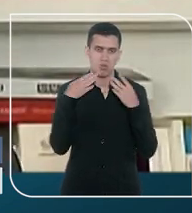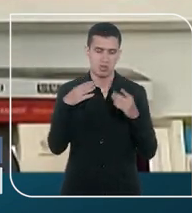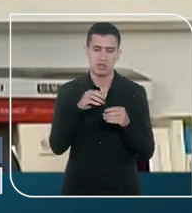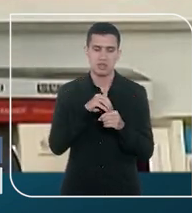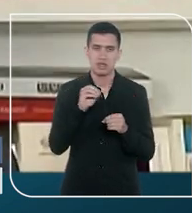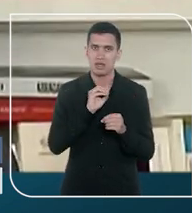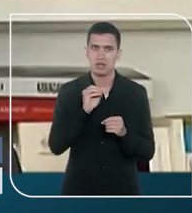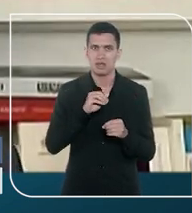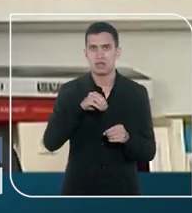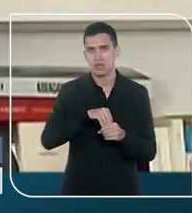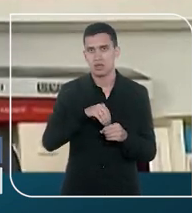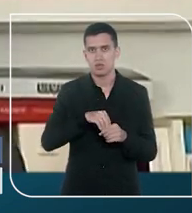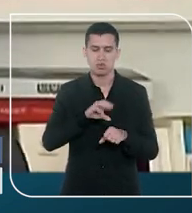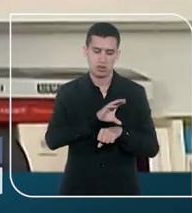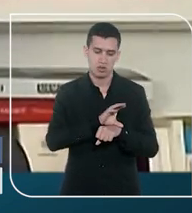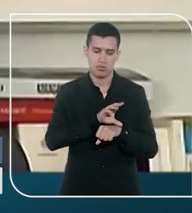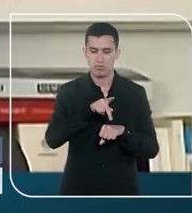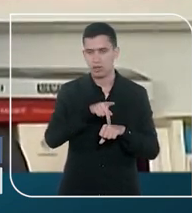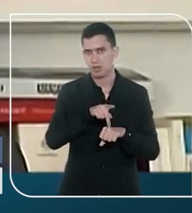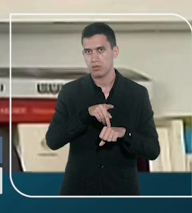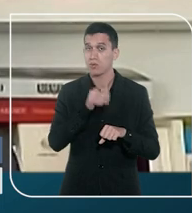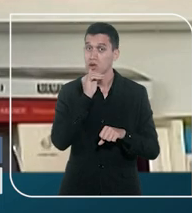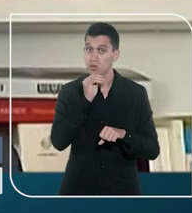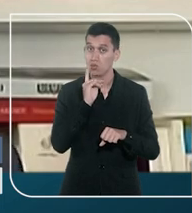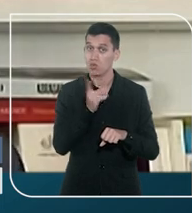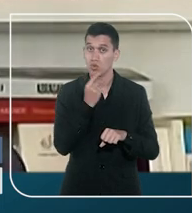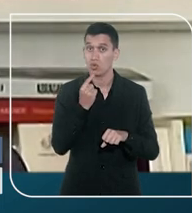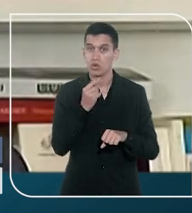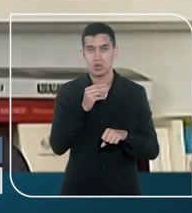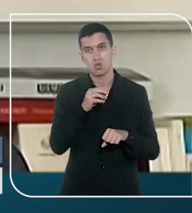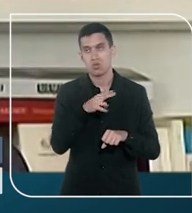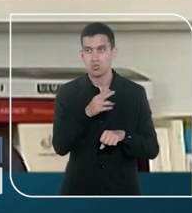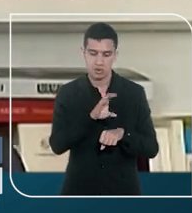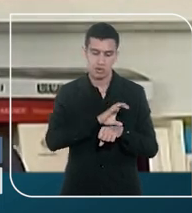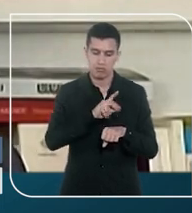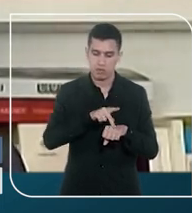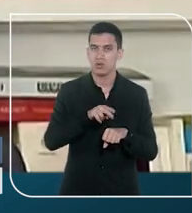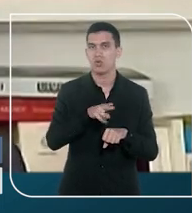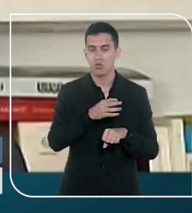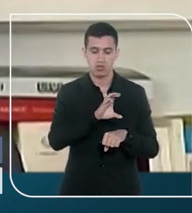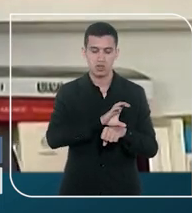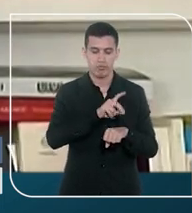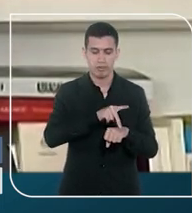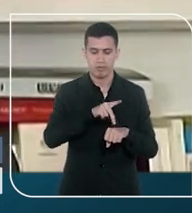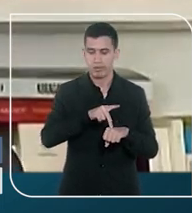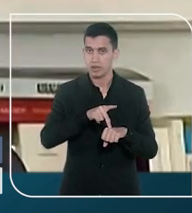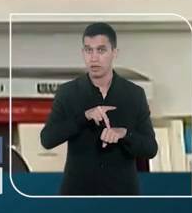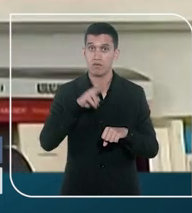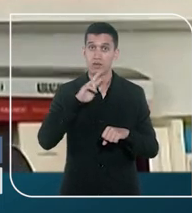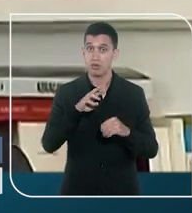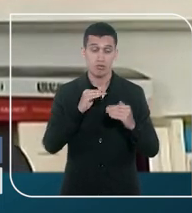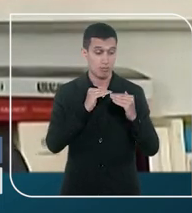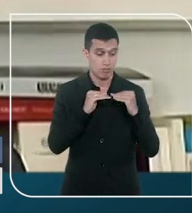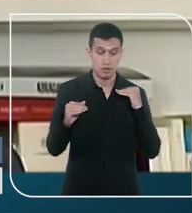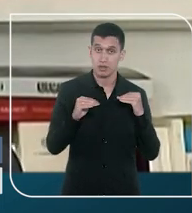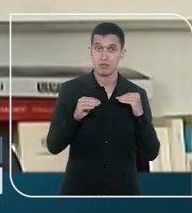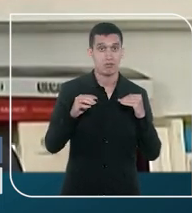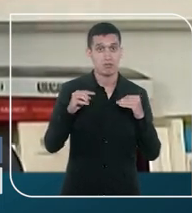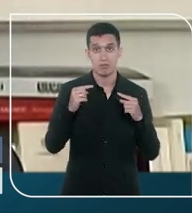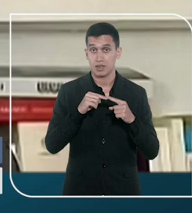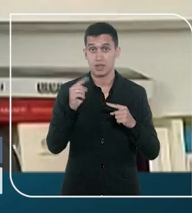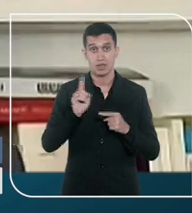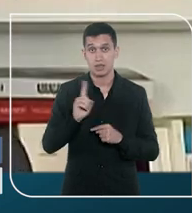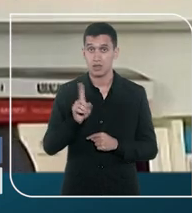de Processo Penal, no nosso conhecido CPP, são inquestionavelmente cabíveis, né, no curso do